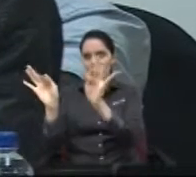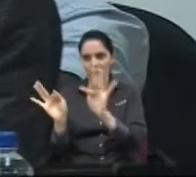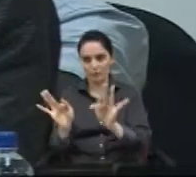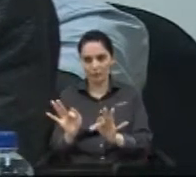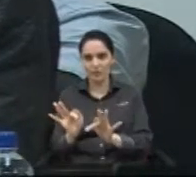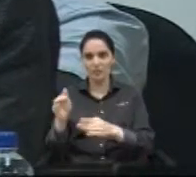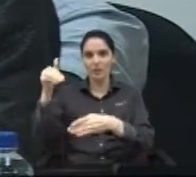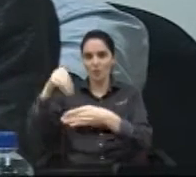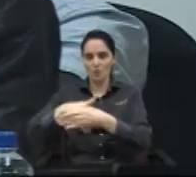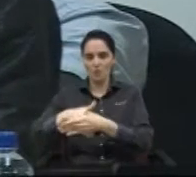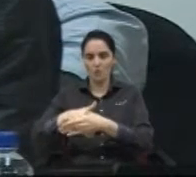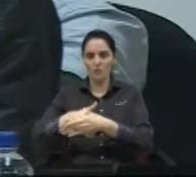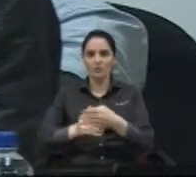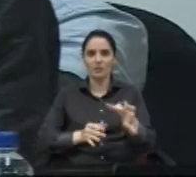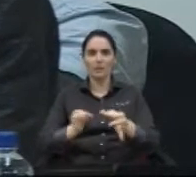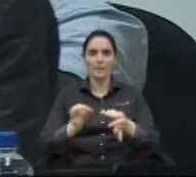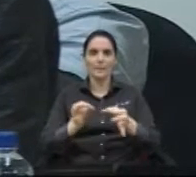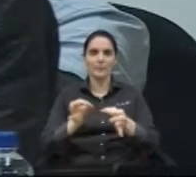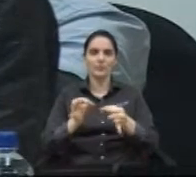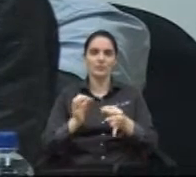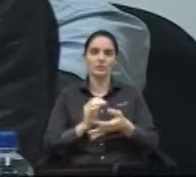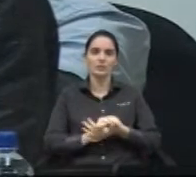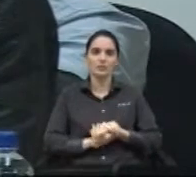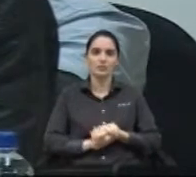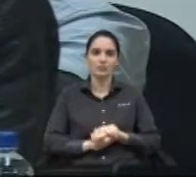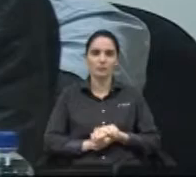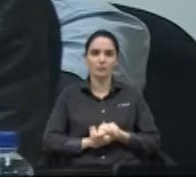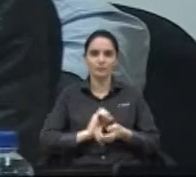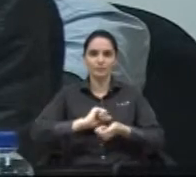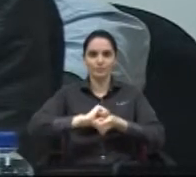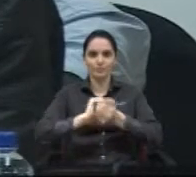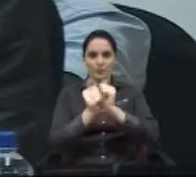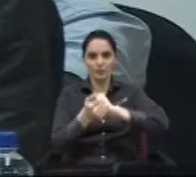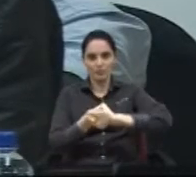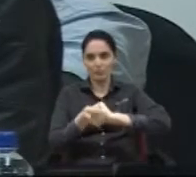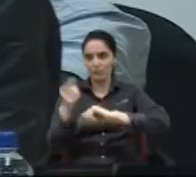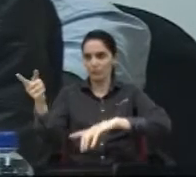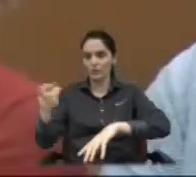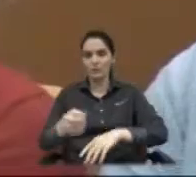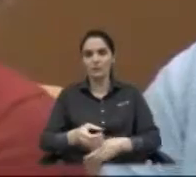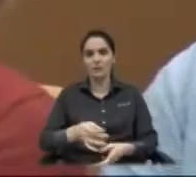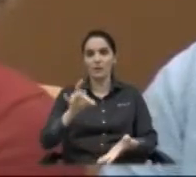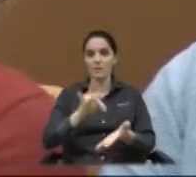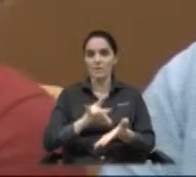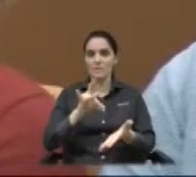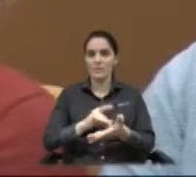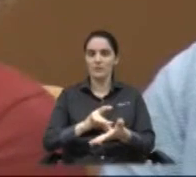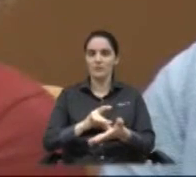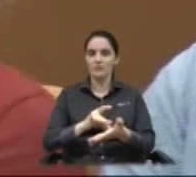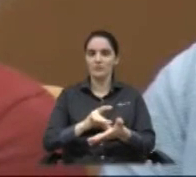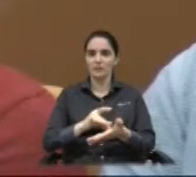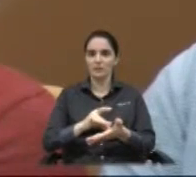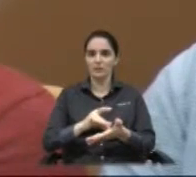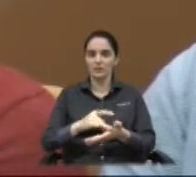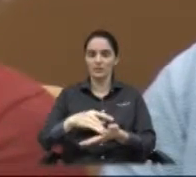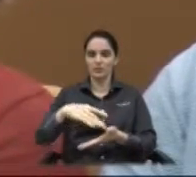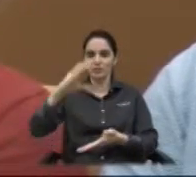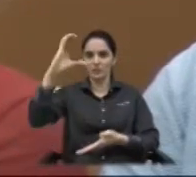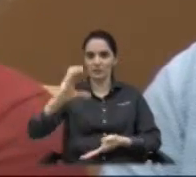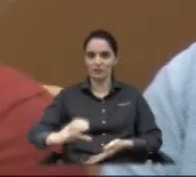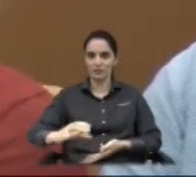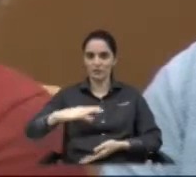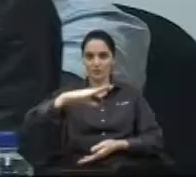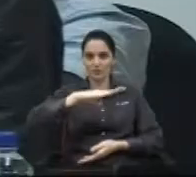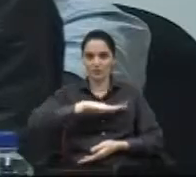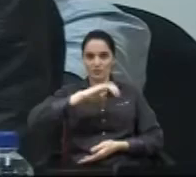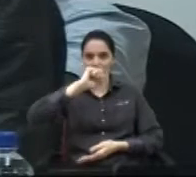poder votar nesse projeto que transforma você oficialmente numa coisa que você já é há muito tempo,